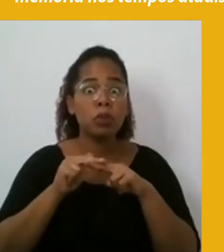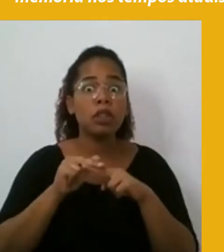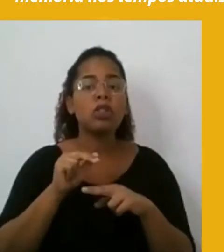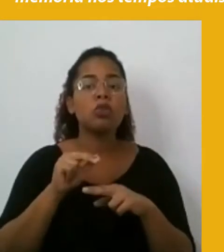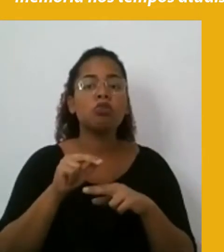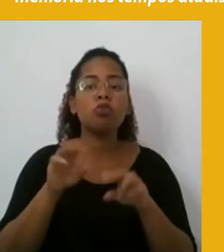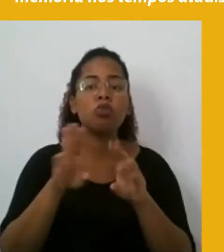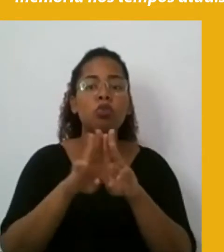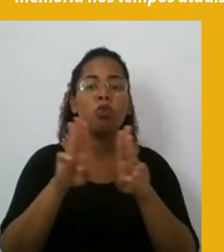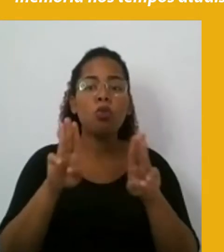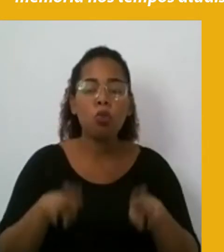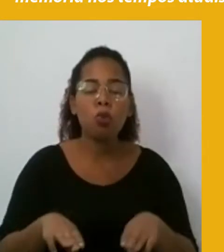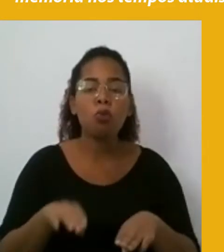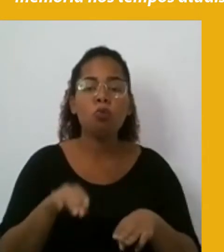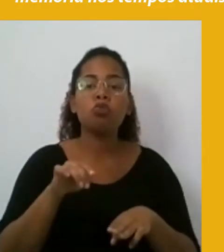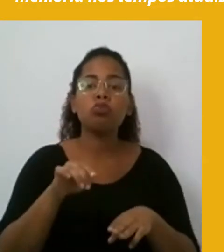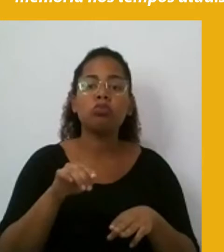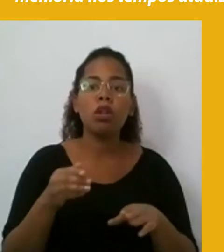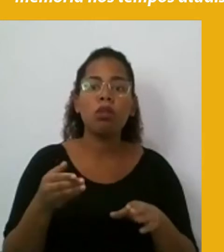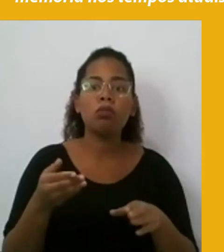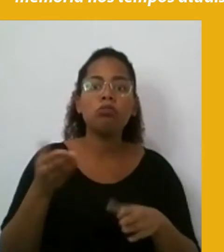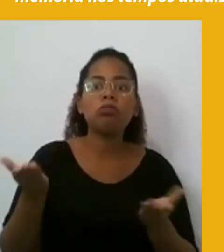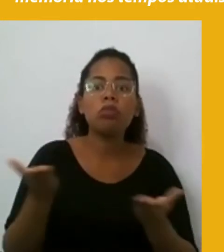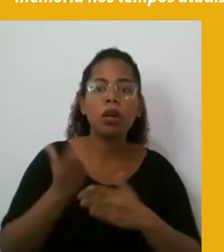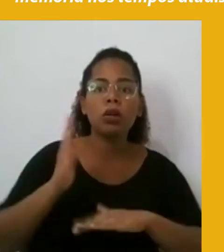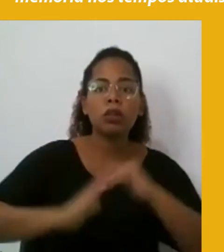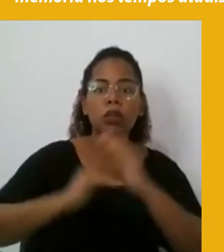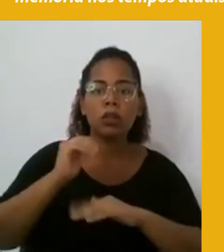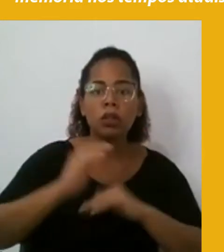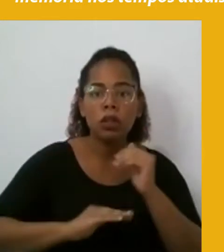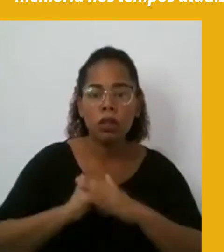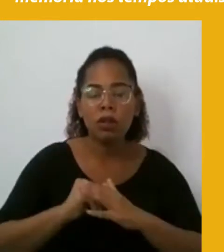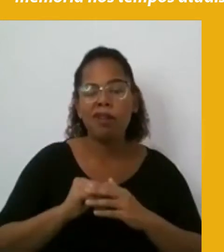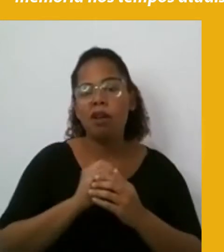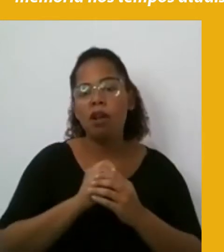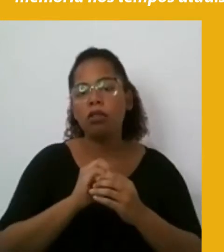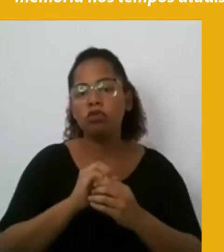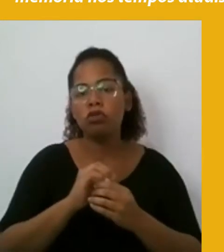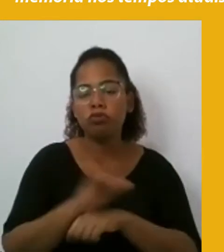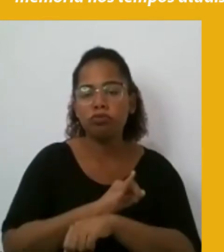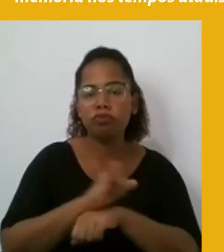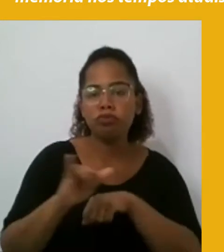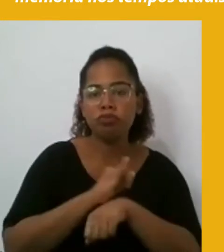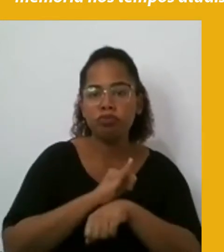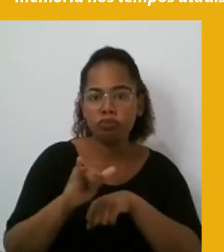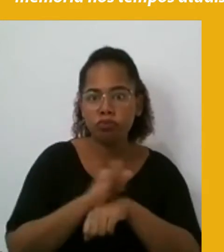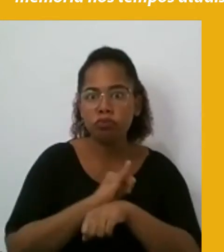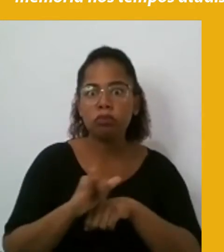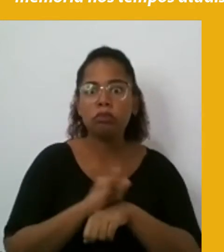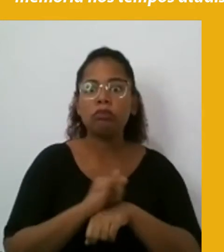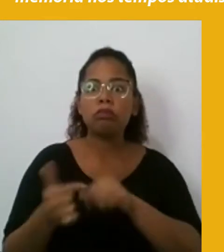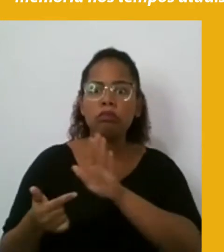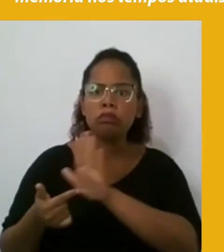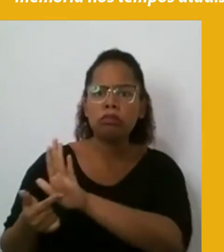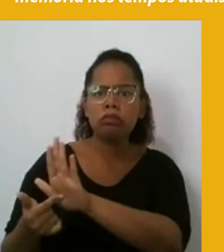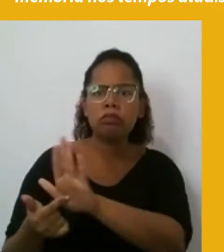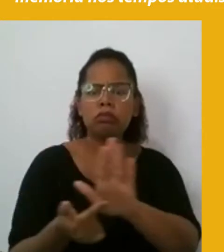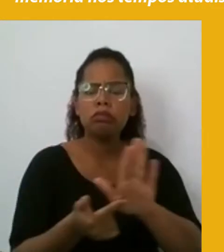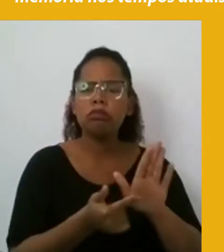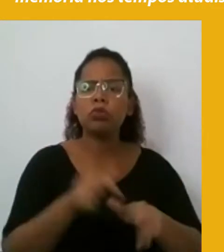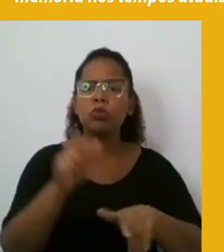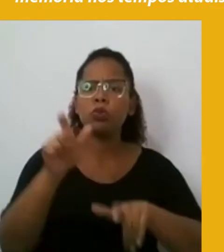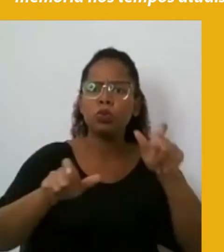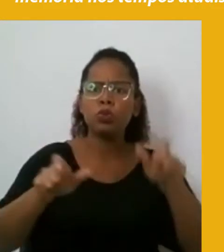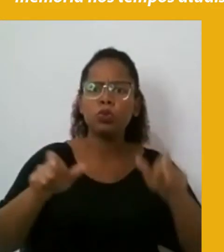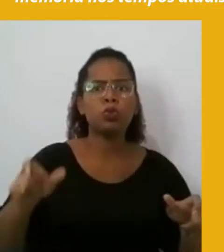fazer aquilo que a gente já sonhava, a nossa utopia. Vocês imaginem que o museu precisa ser o lugar do encontro com o outro,